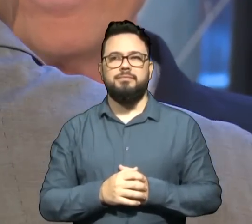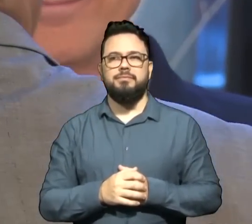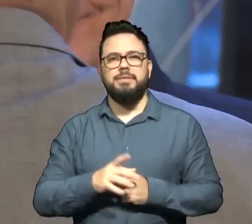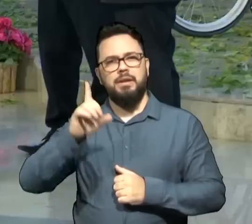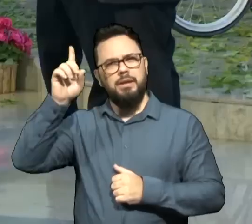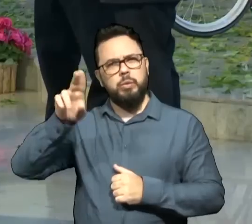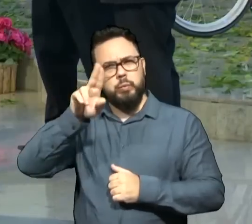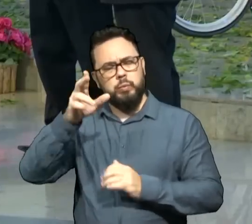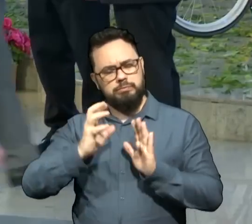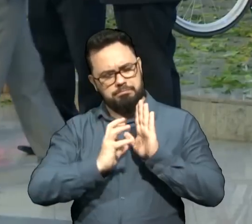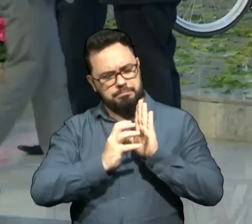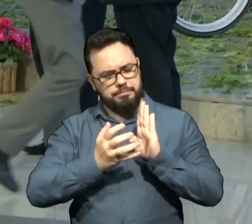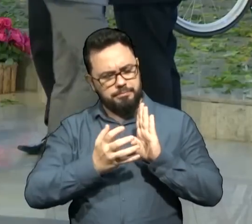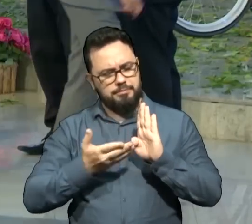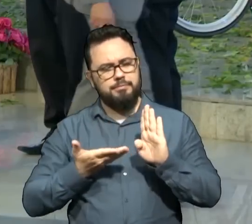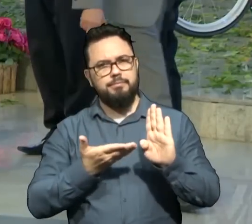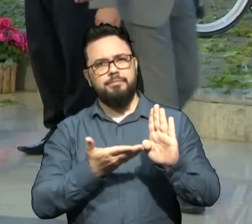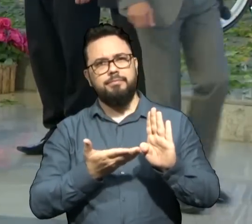mais uma vez